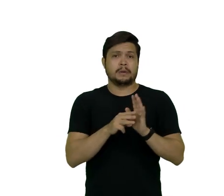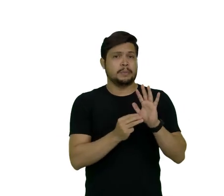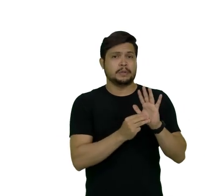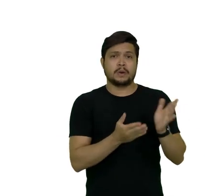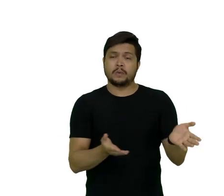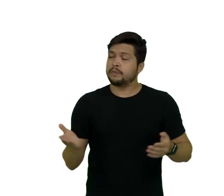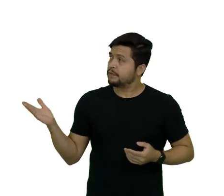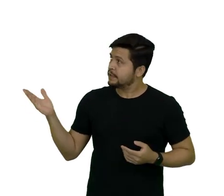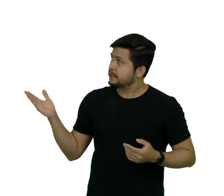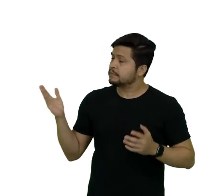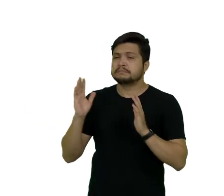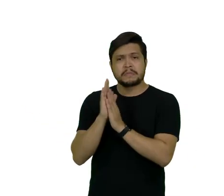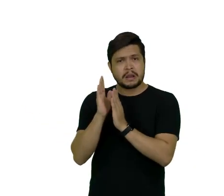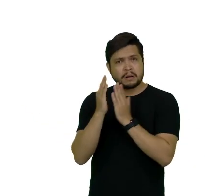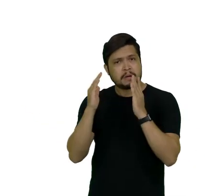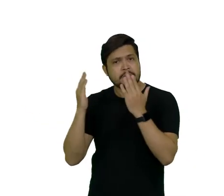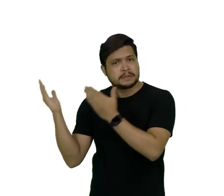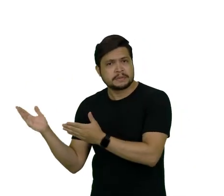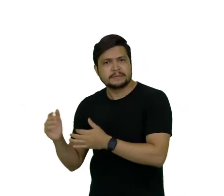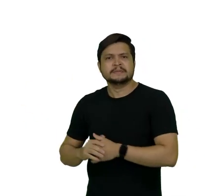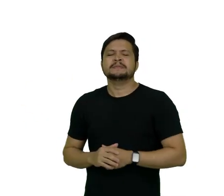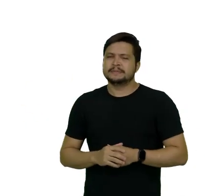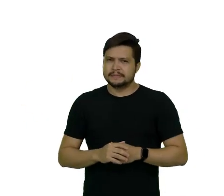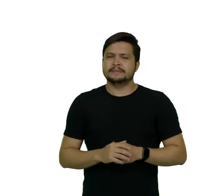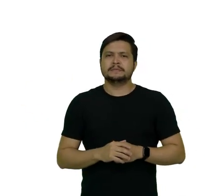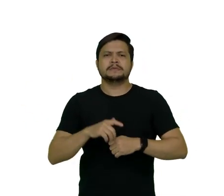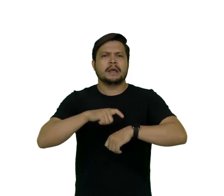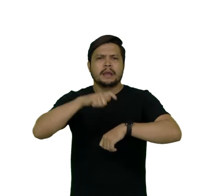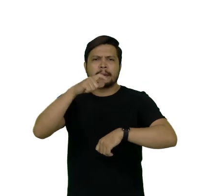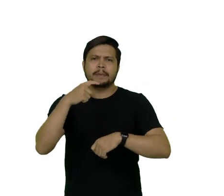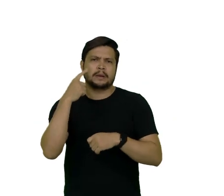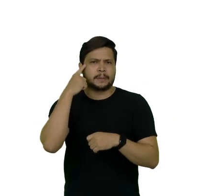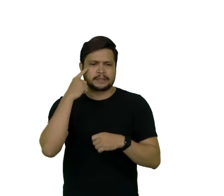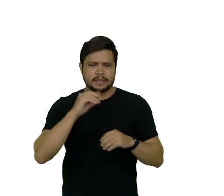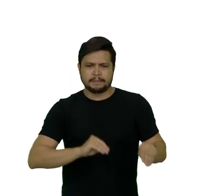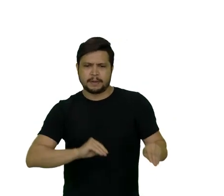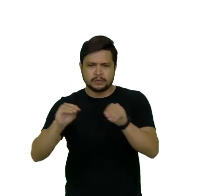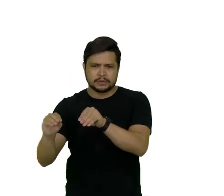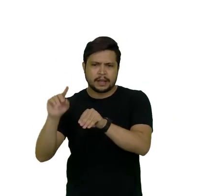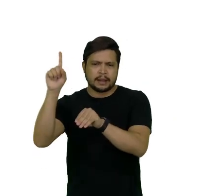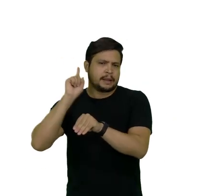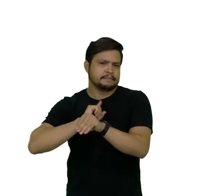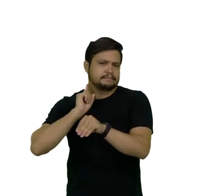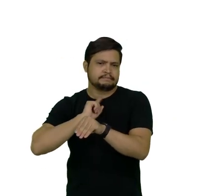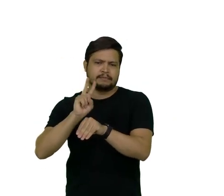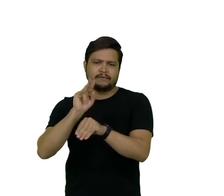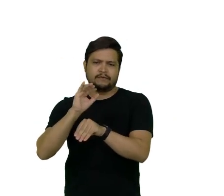uva. Quando eu pensei em sair daqui da uva para fazer mestrado em Viçosa, sabe o que as pessoas